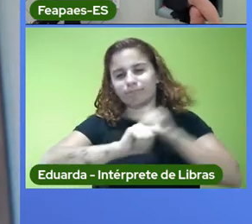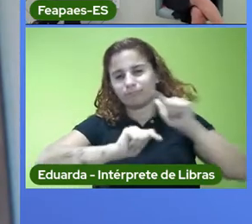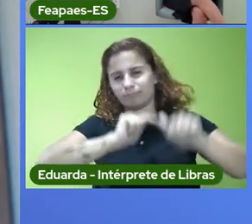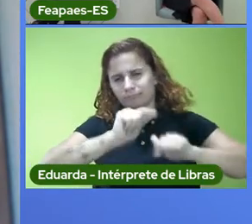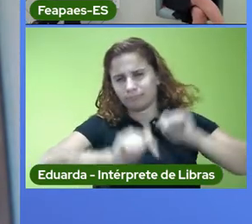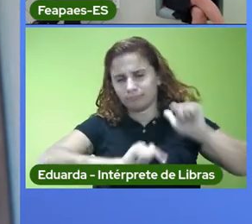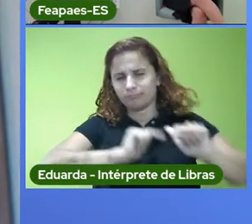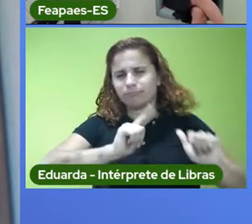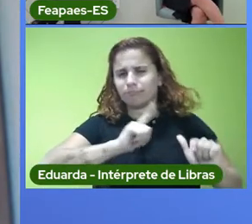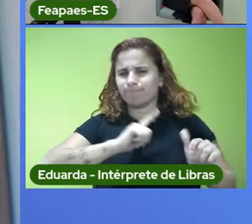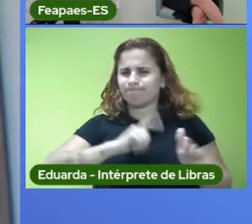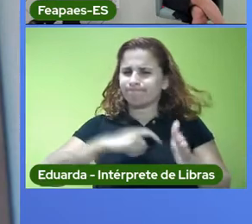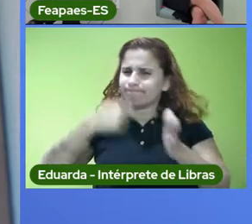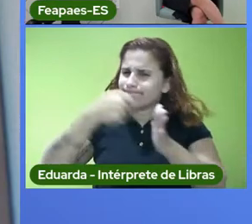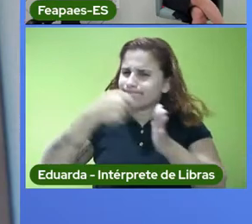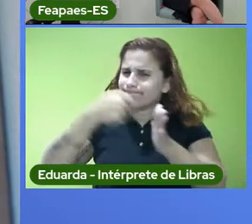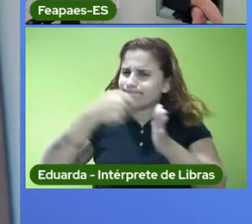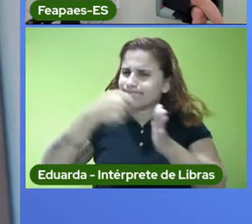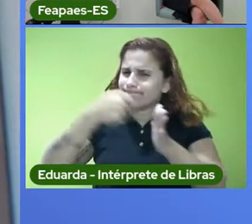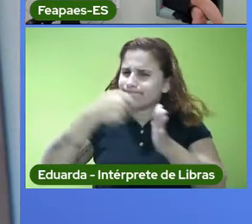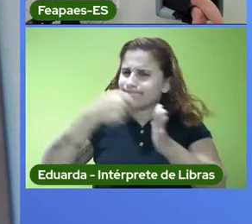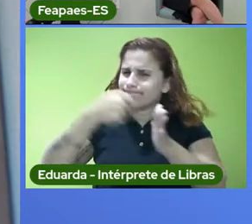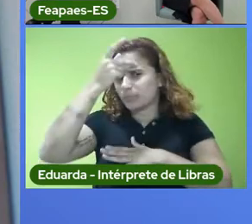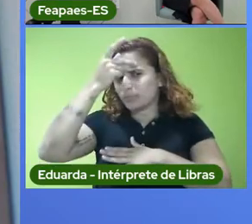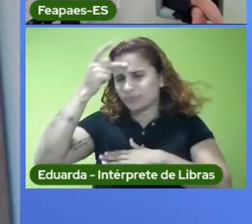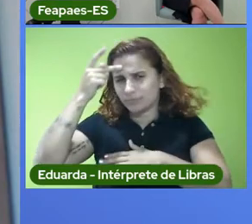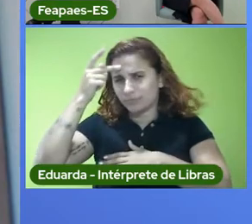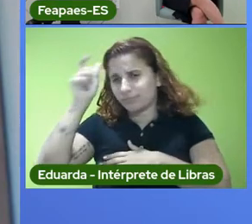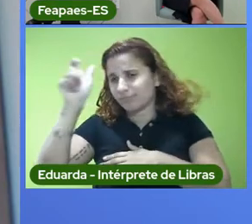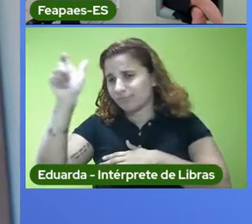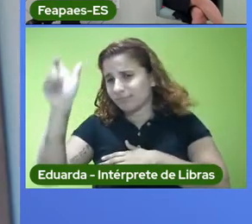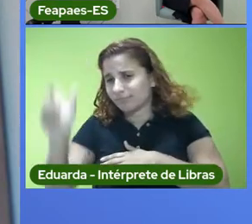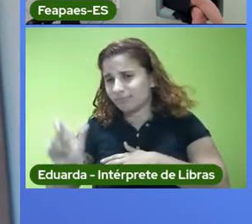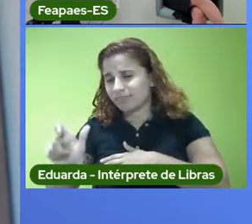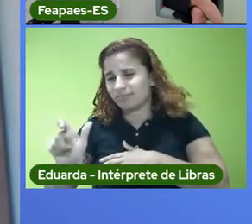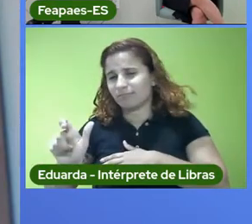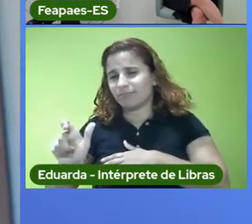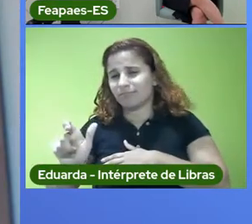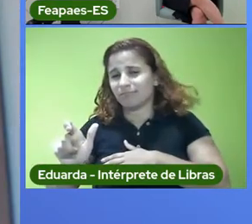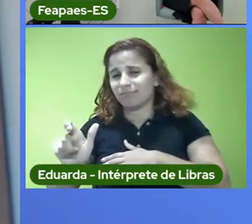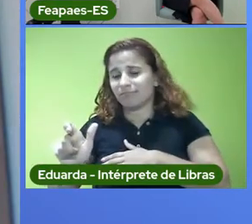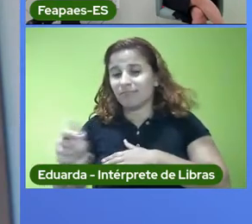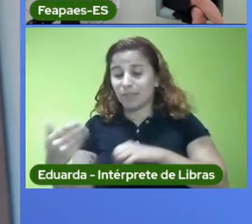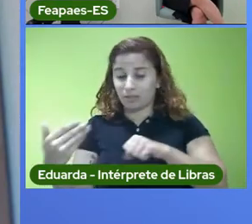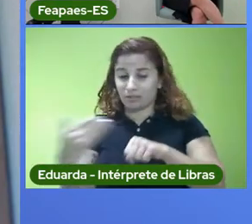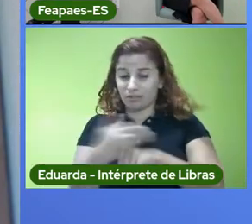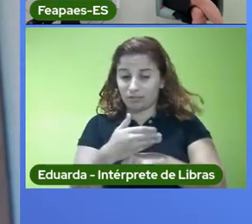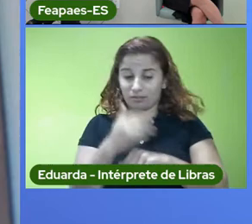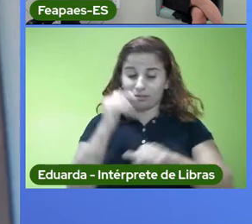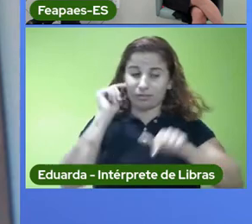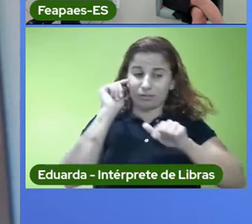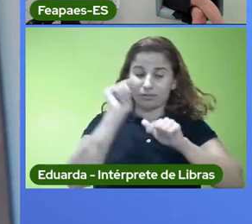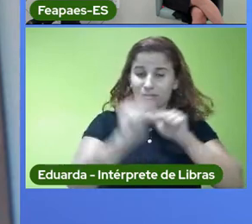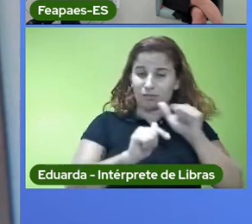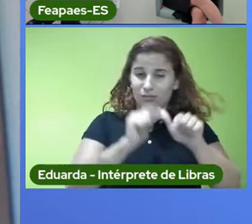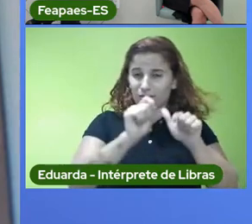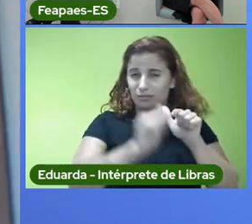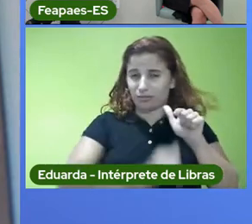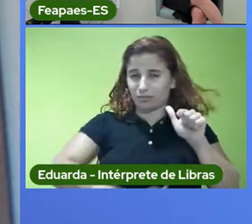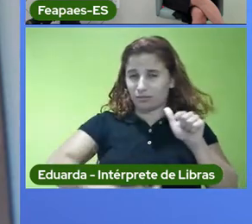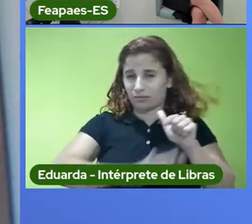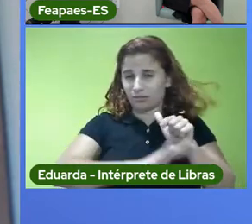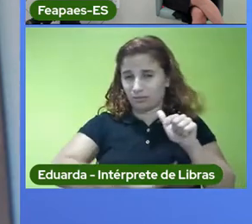com que essas pessoas, às vezes, quando acessam o mercado de trabalho, na mesma medida em que